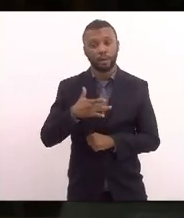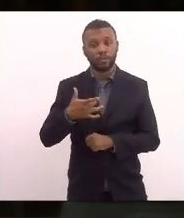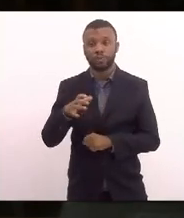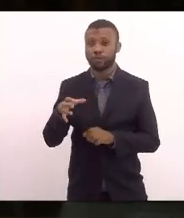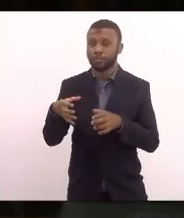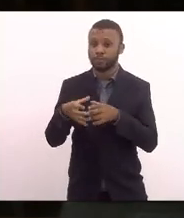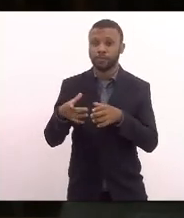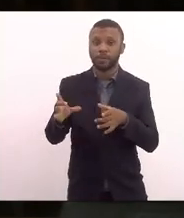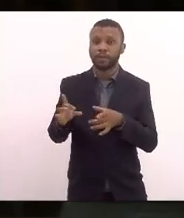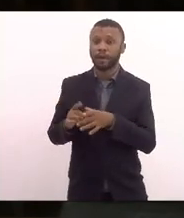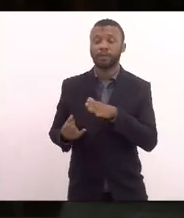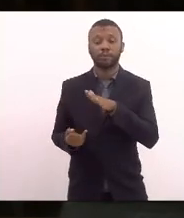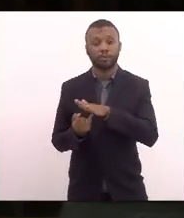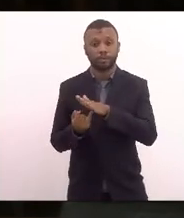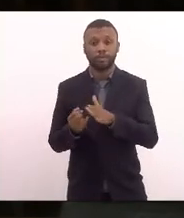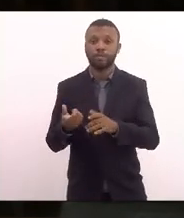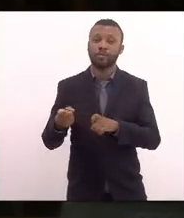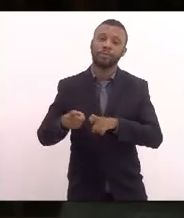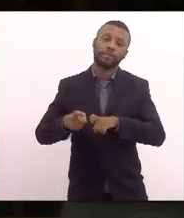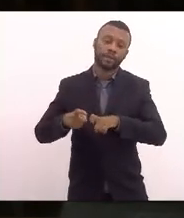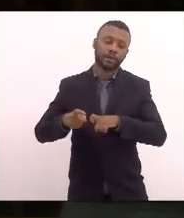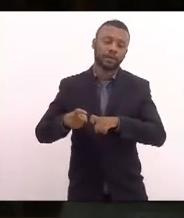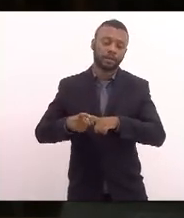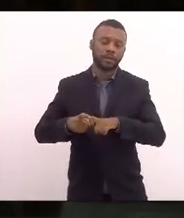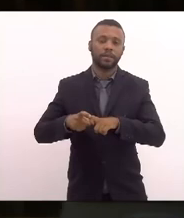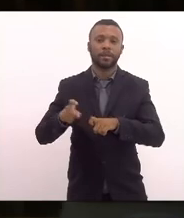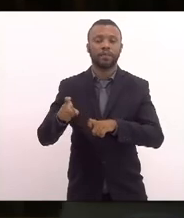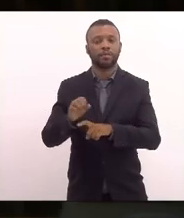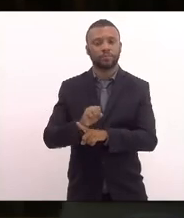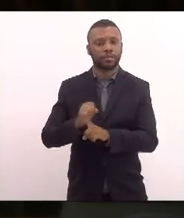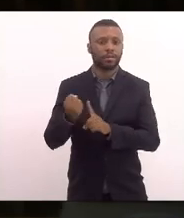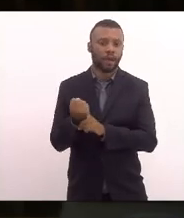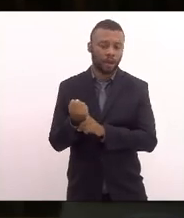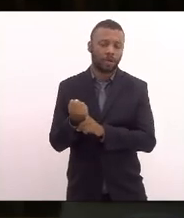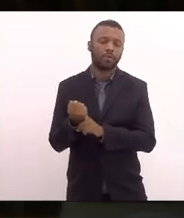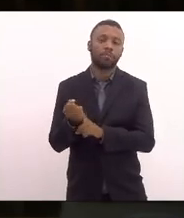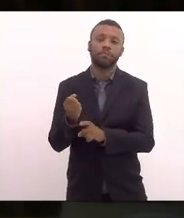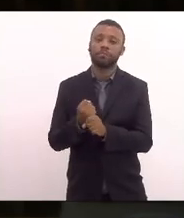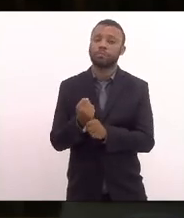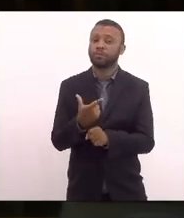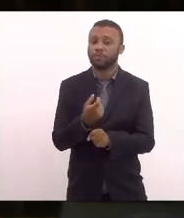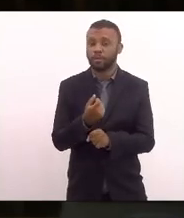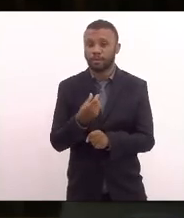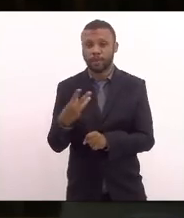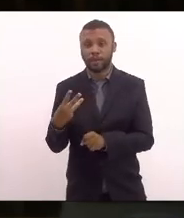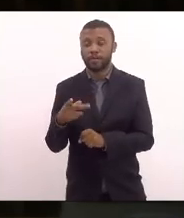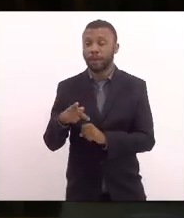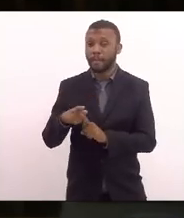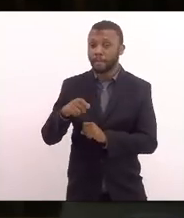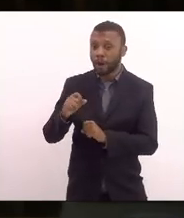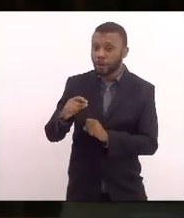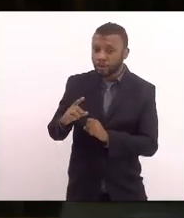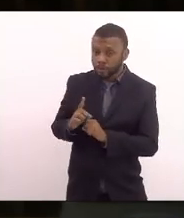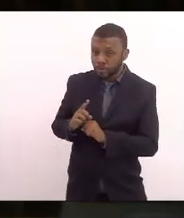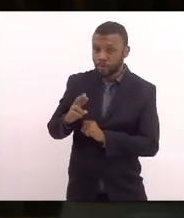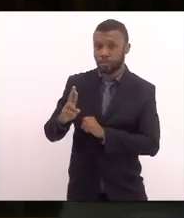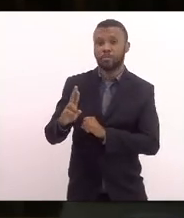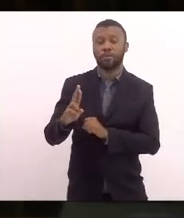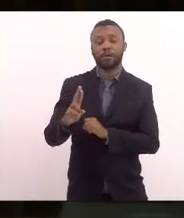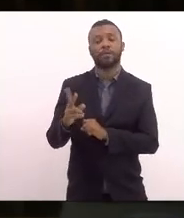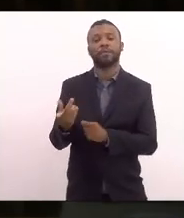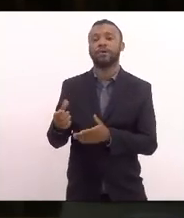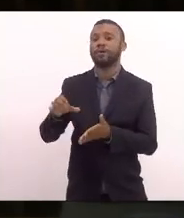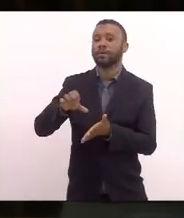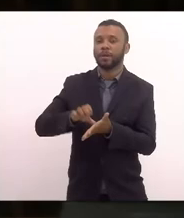de Medicina Social, IMS UERJ, 2003, pós-doutora pelo Centro de Estudos Sociais